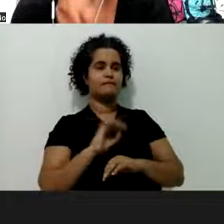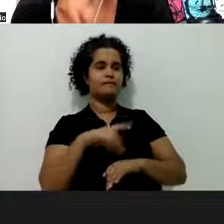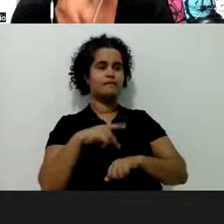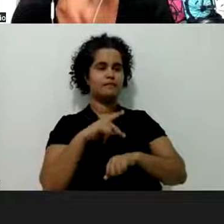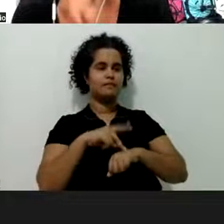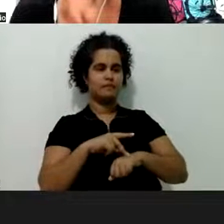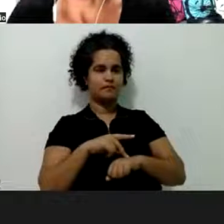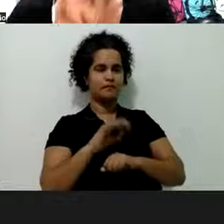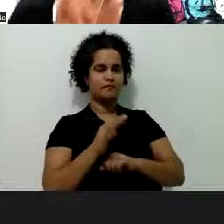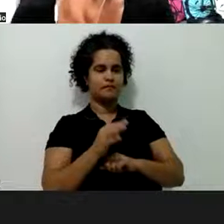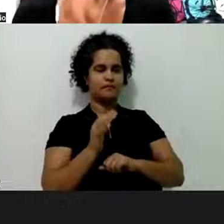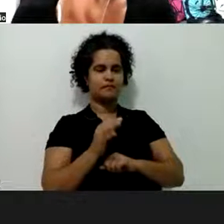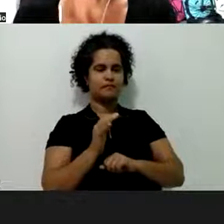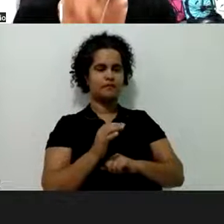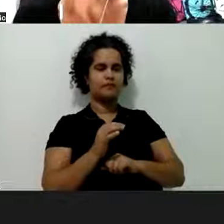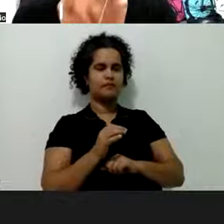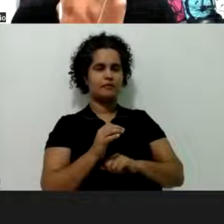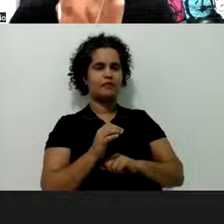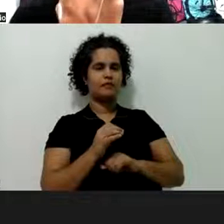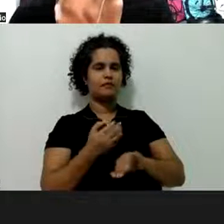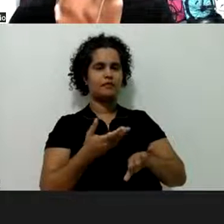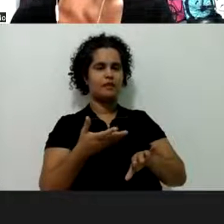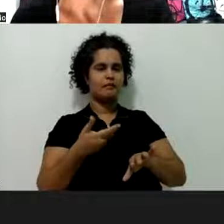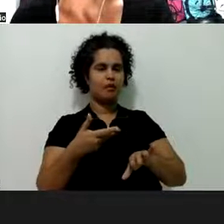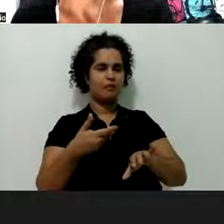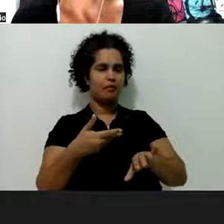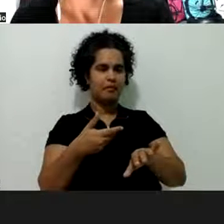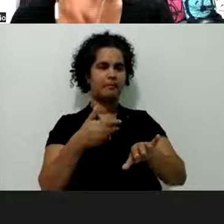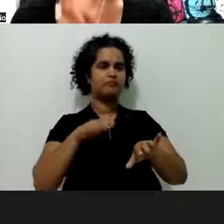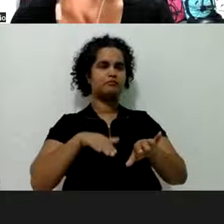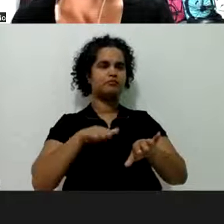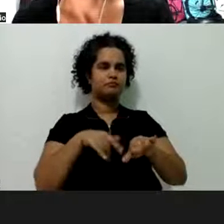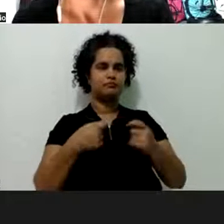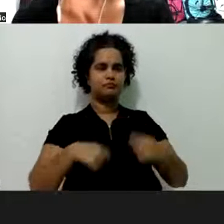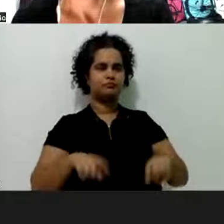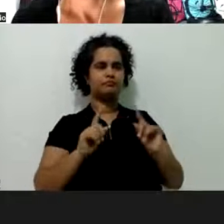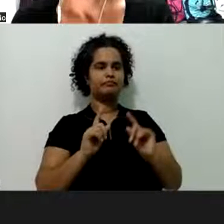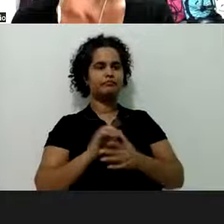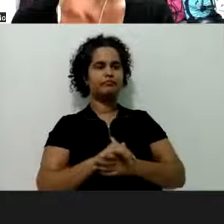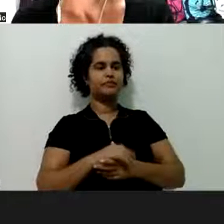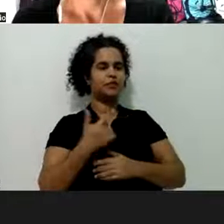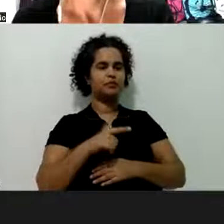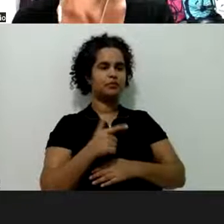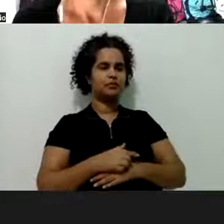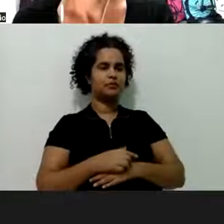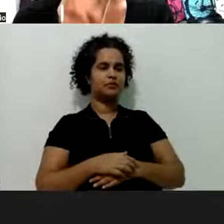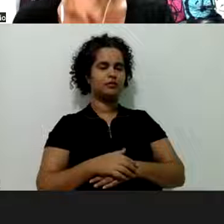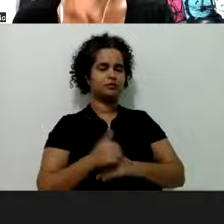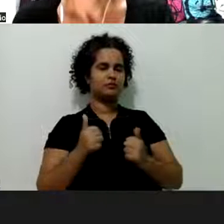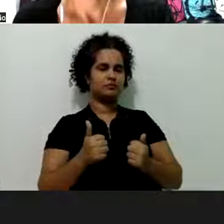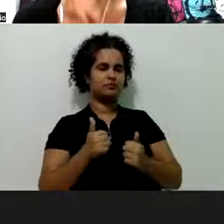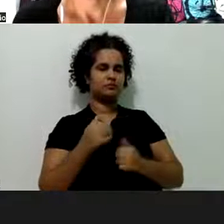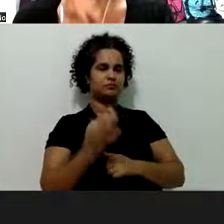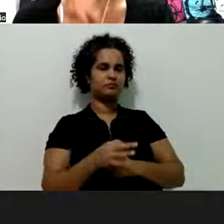Mas nessas vias que reduzem muito, acaba que não tem, né? Entendi, faz sentido. A gente vai aproveitar e dar